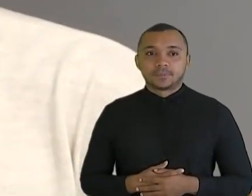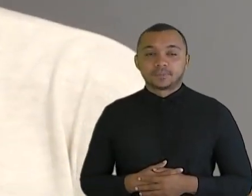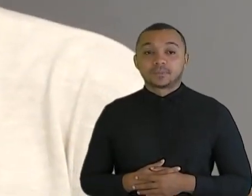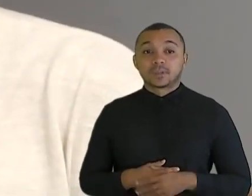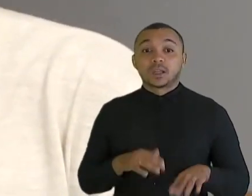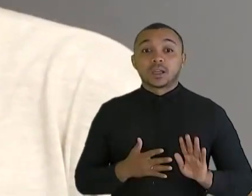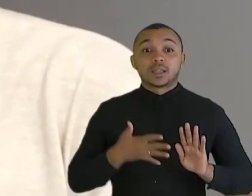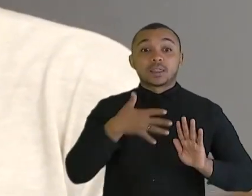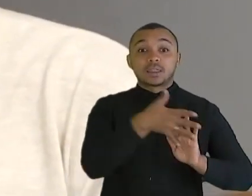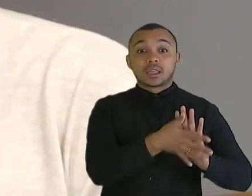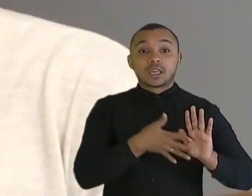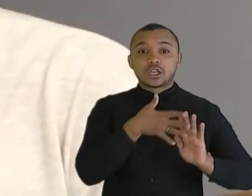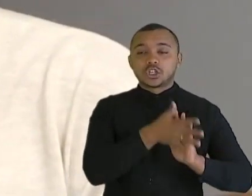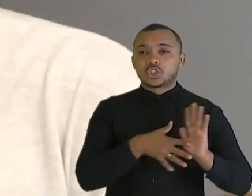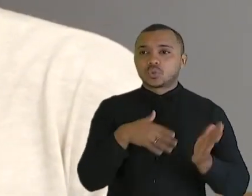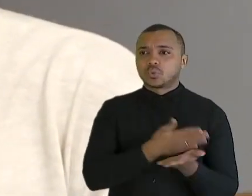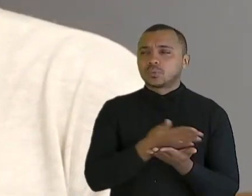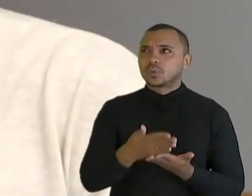que foi escrito em